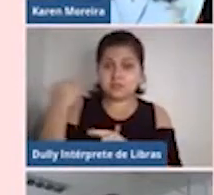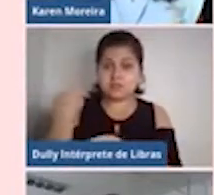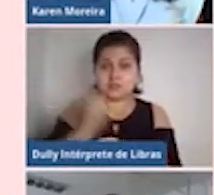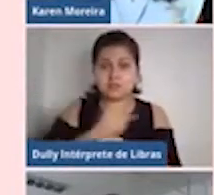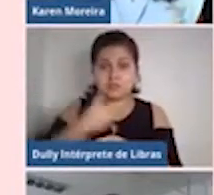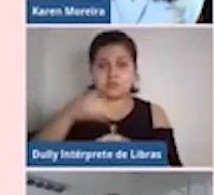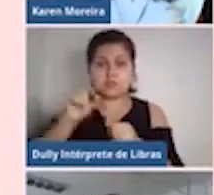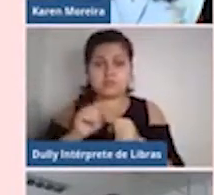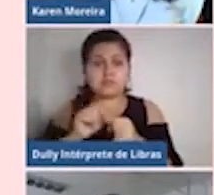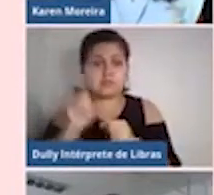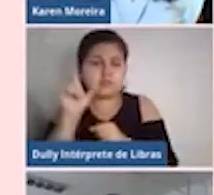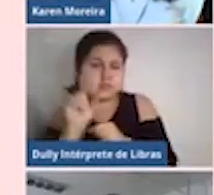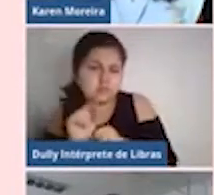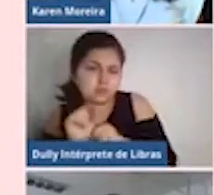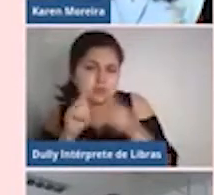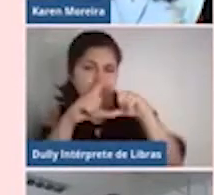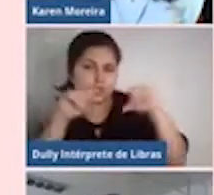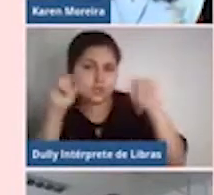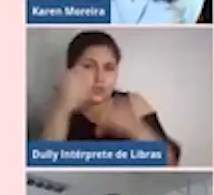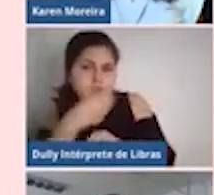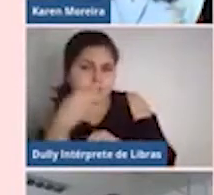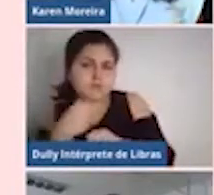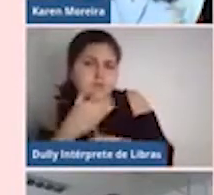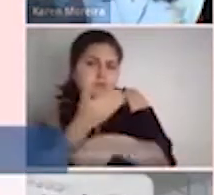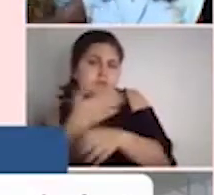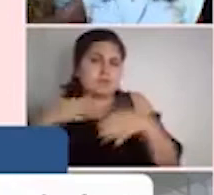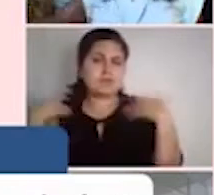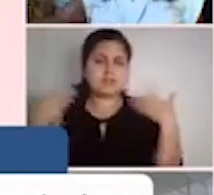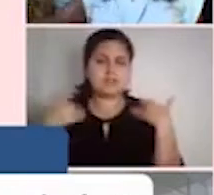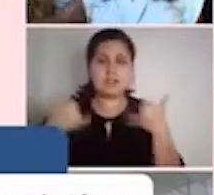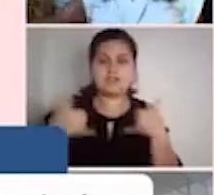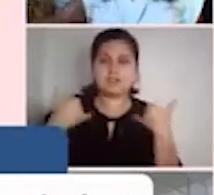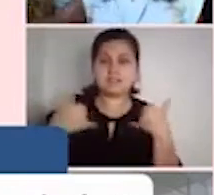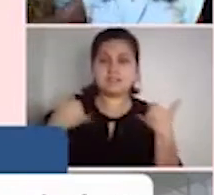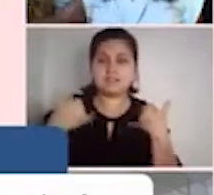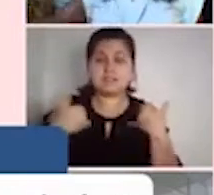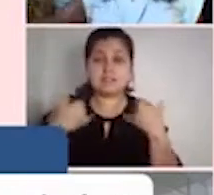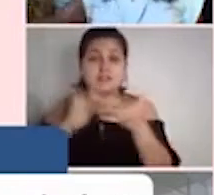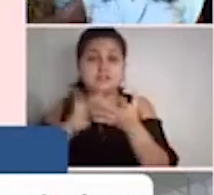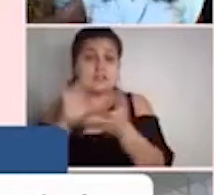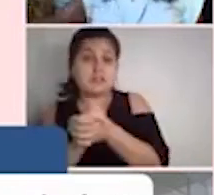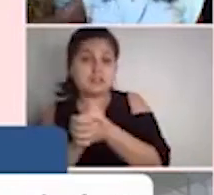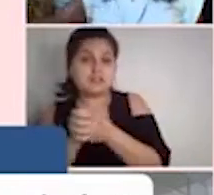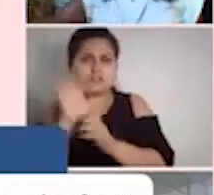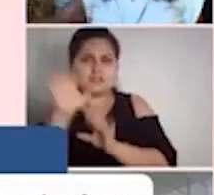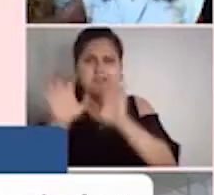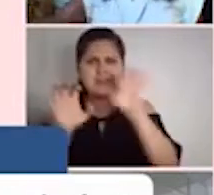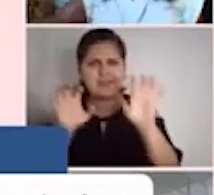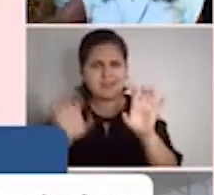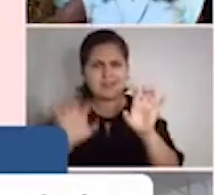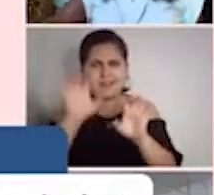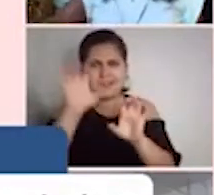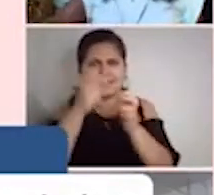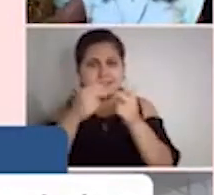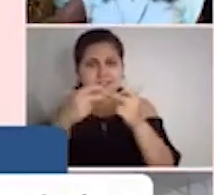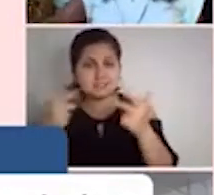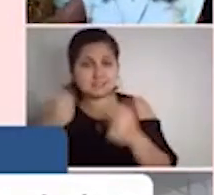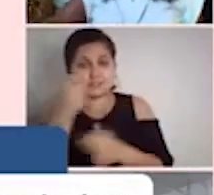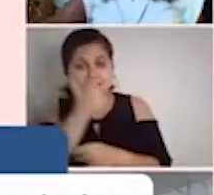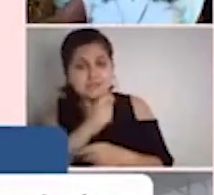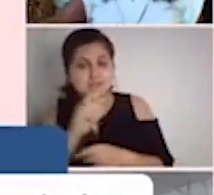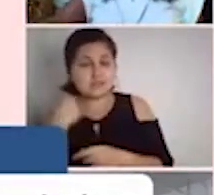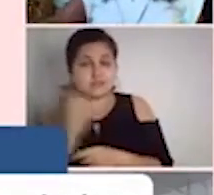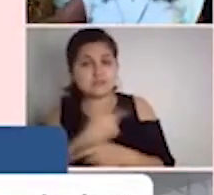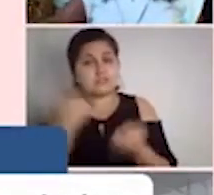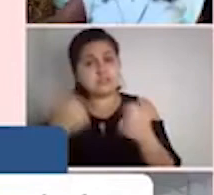fazer uma mini lua de mel, que a gente completou o aniversário de casamento. Então, essas coisas, sabe? Essas coisas que eu acho que a gente